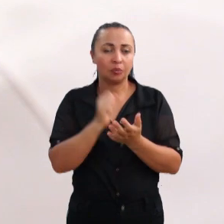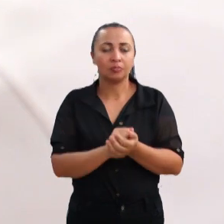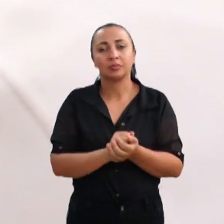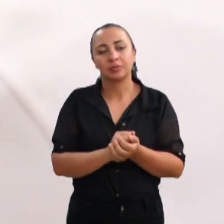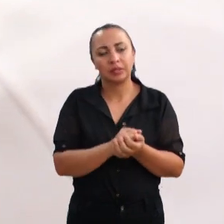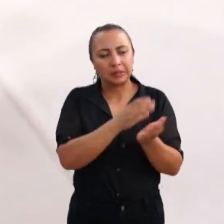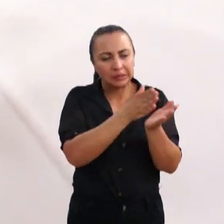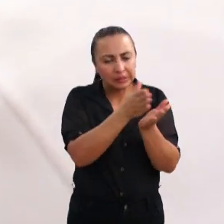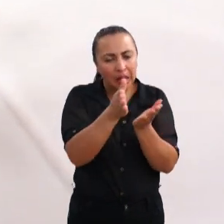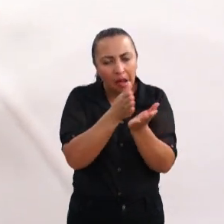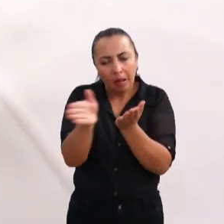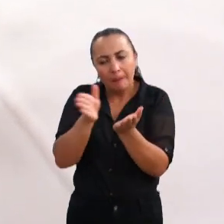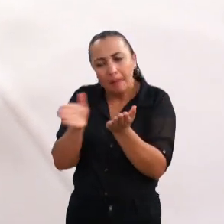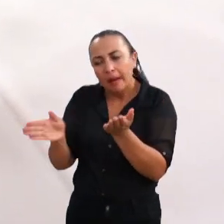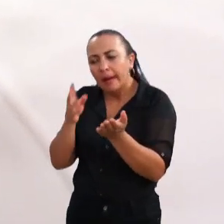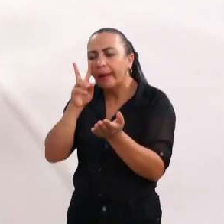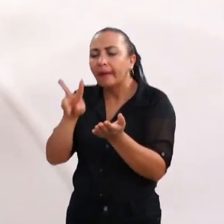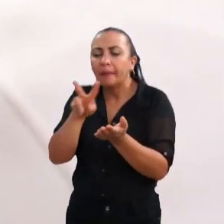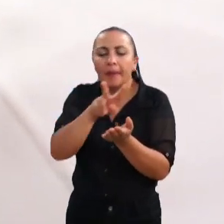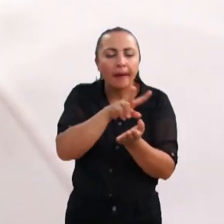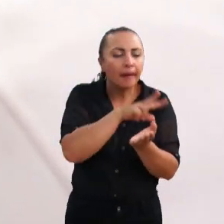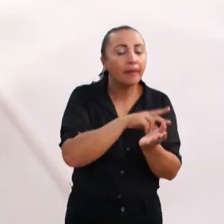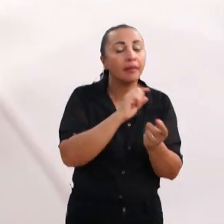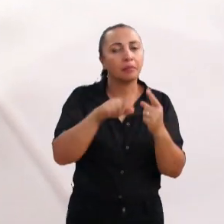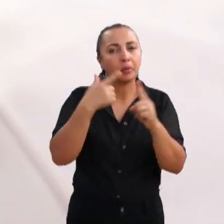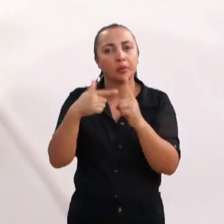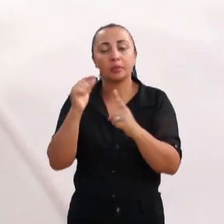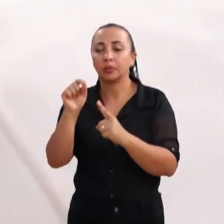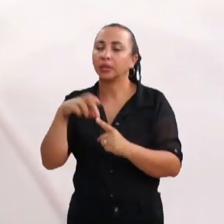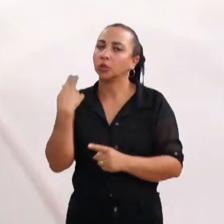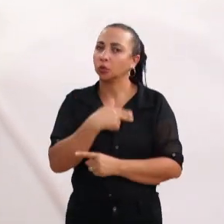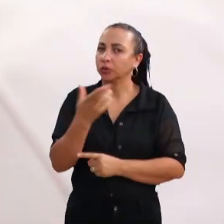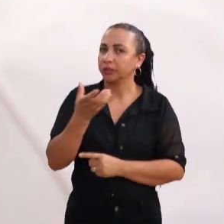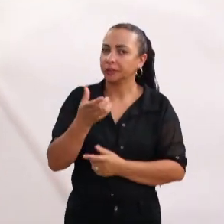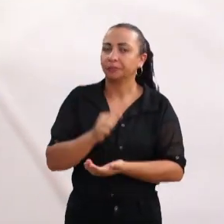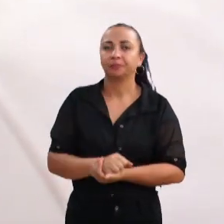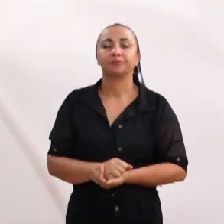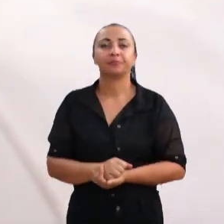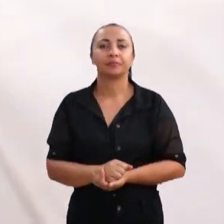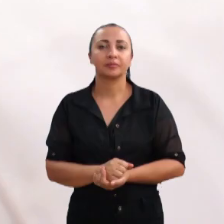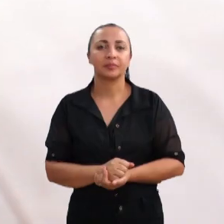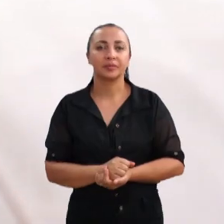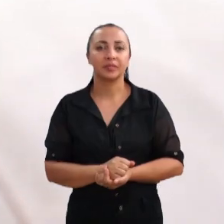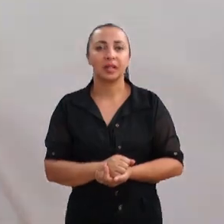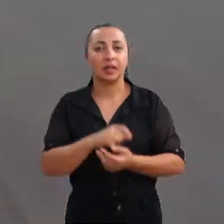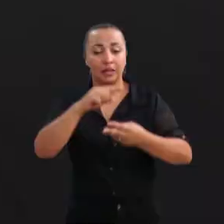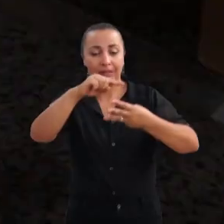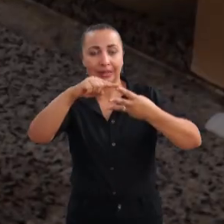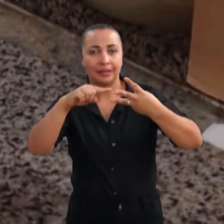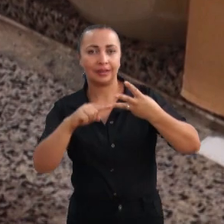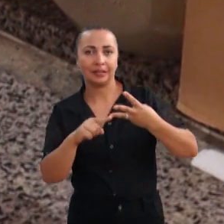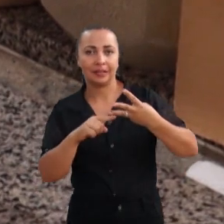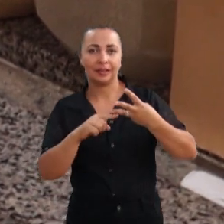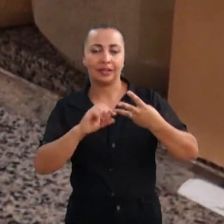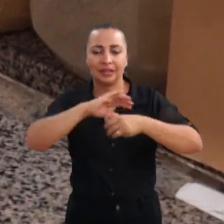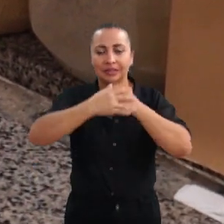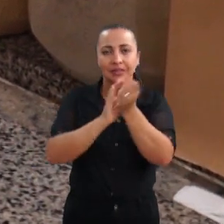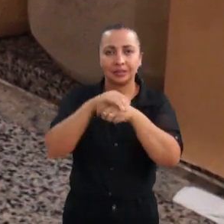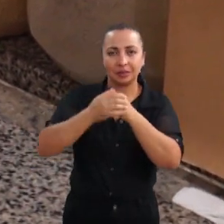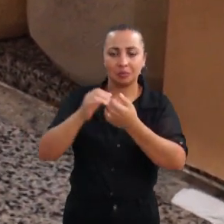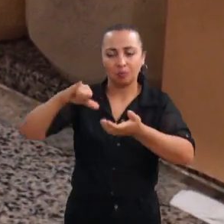a gente chama isso de triagem, quais daqueles fungos que a gente testou produz aquilo que a gente quer. Nós selecionamos 3